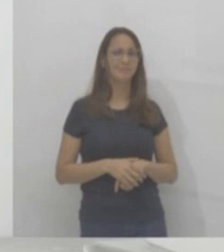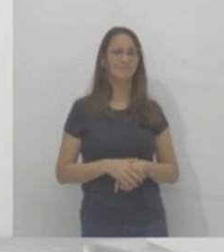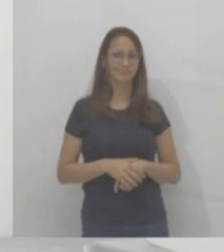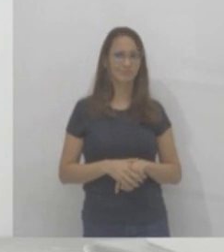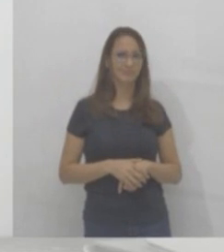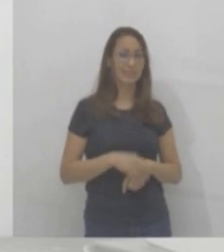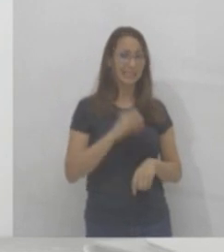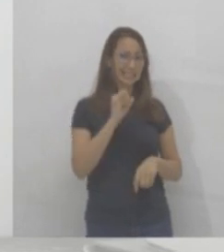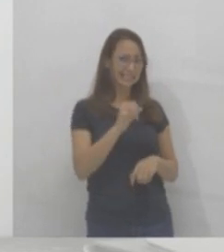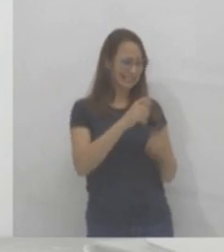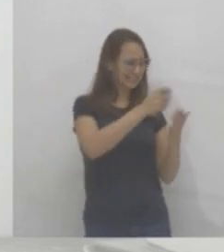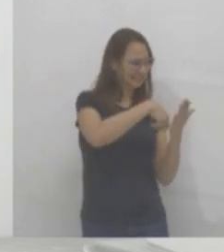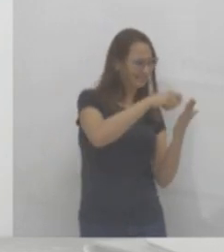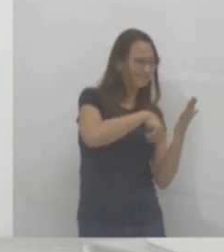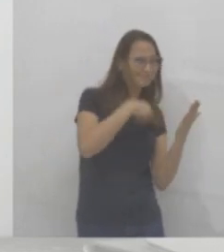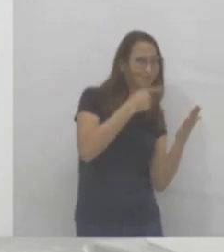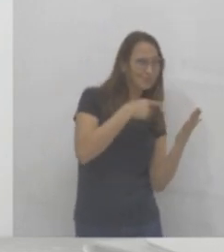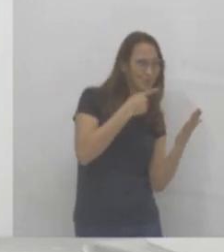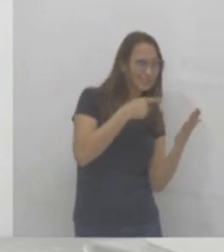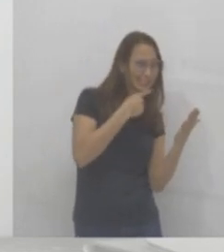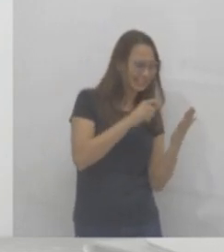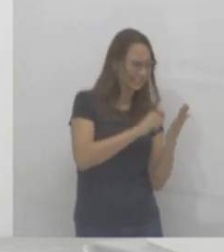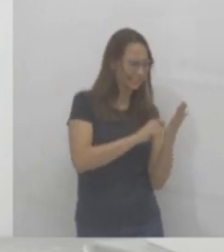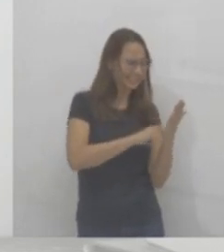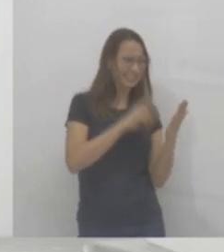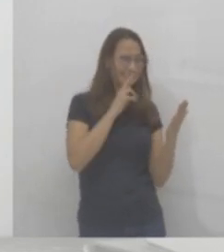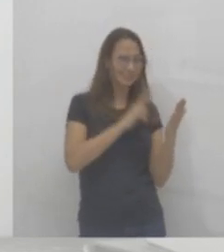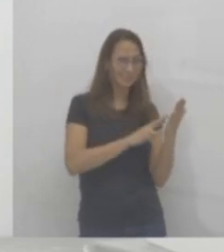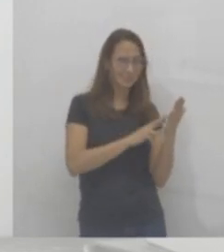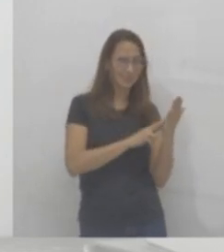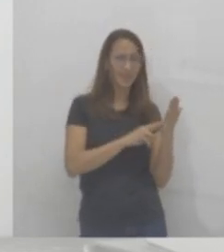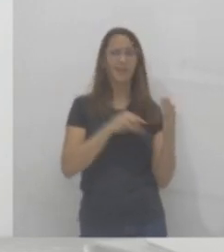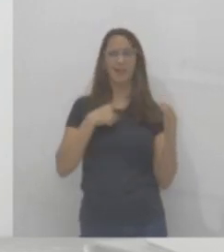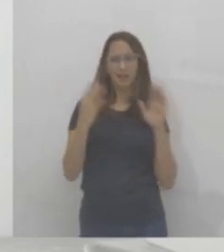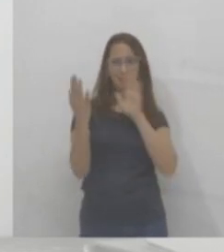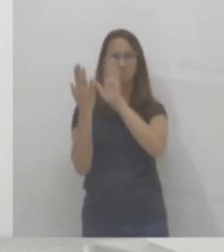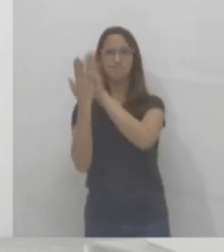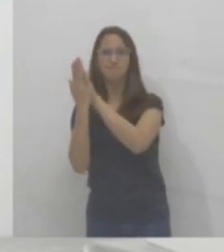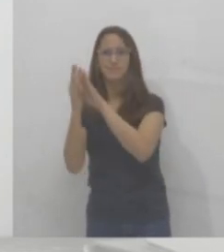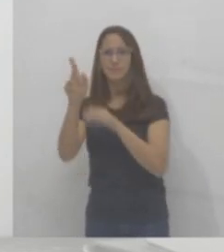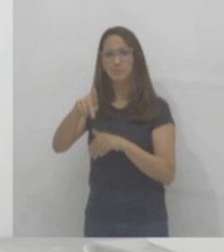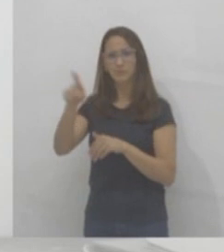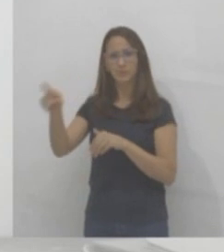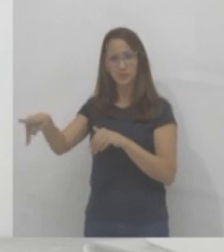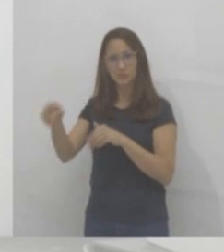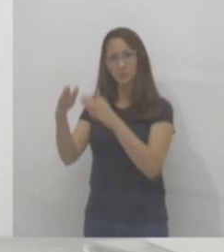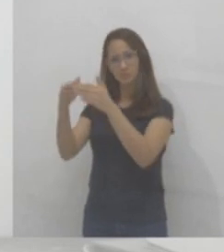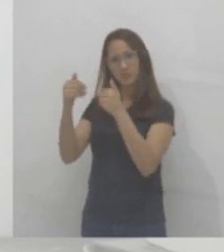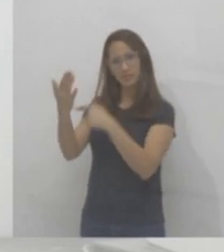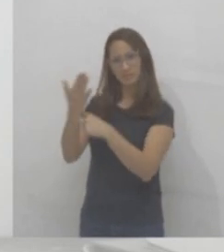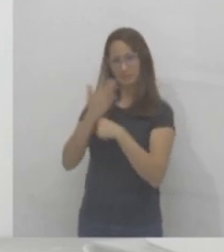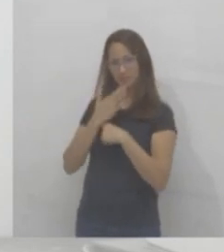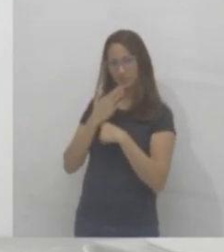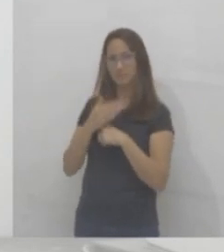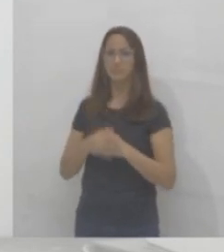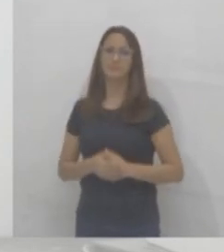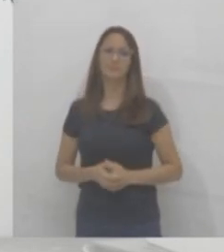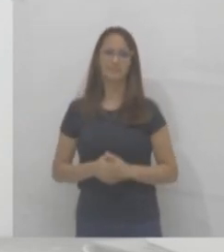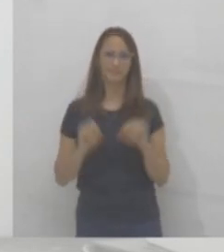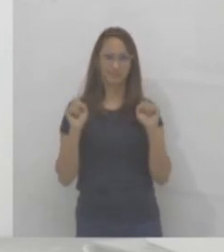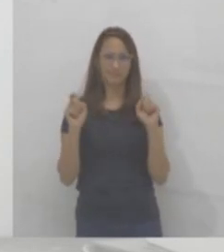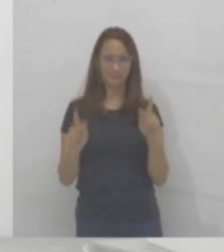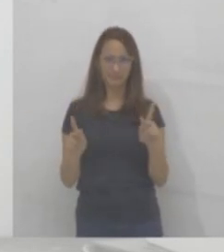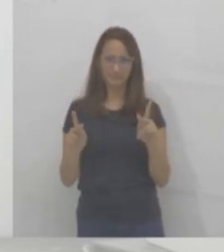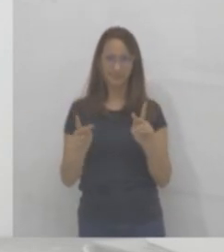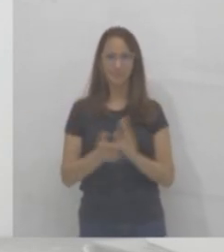ajudar, tá? Então é sempre assim. Nós professores estamos sempre prontos a ajudar vocês quando vocês têm alguma dúvida em alguma atividade. Vamos lá? Vamos continuar? Nossa